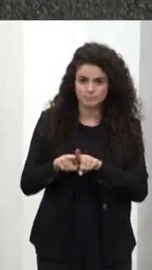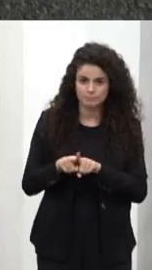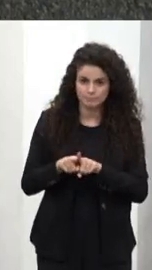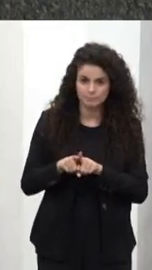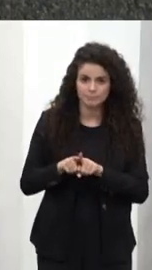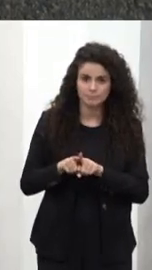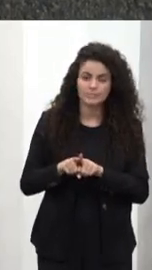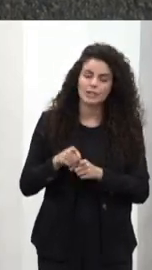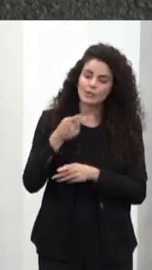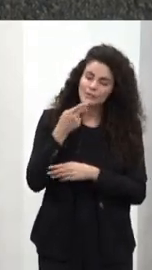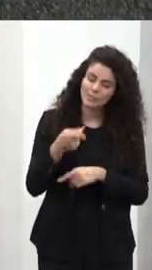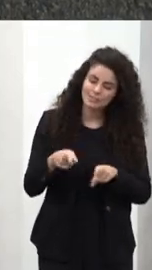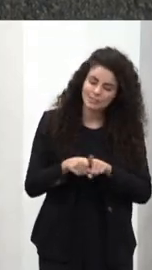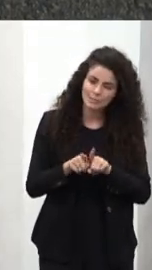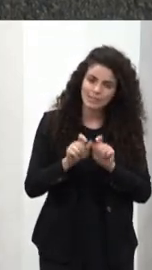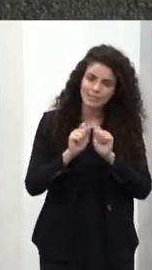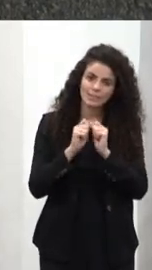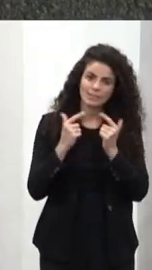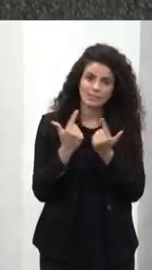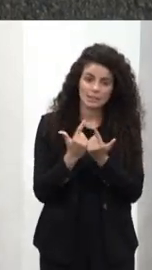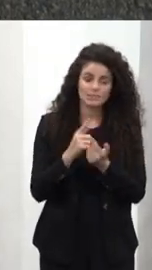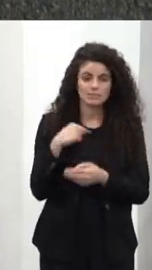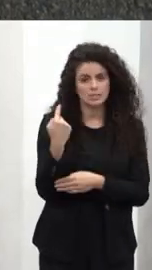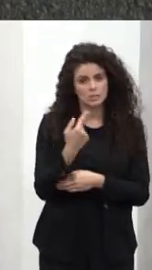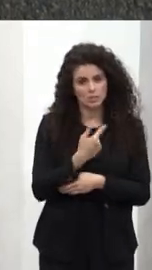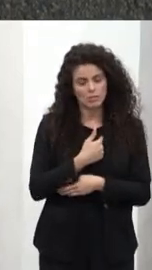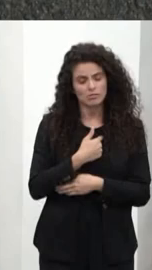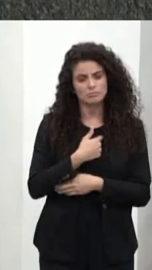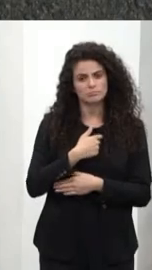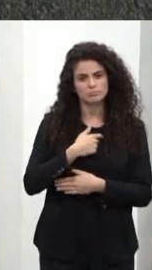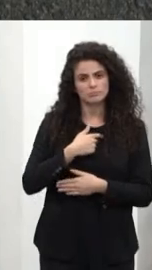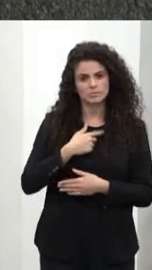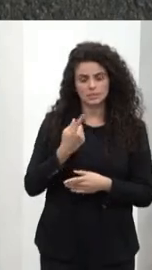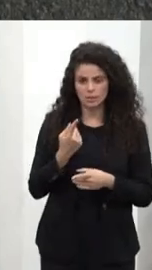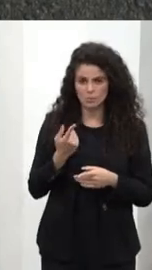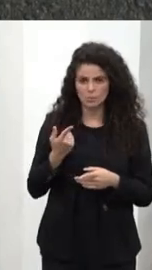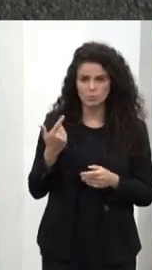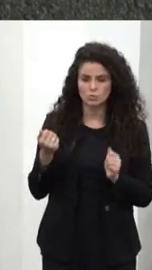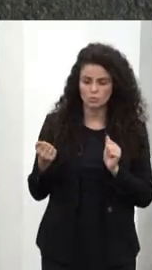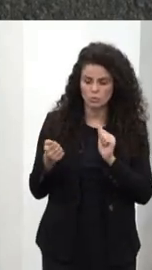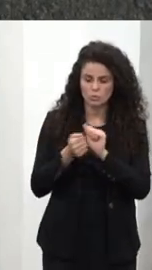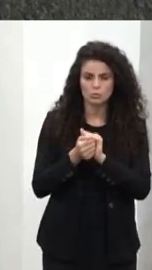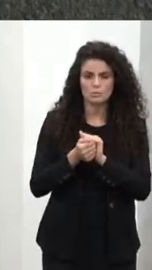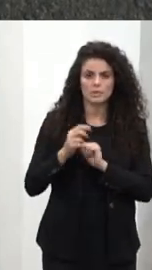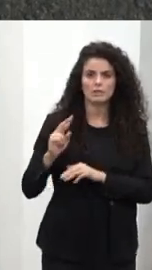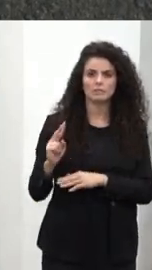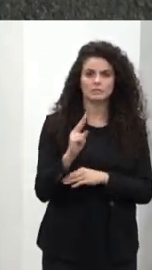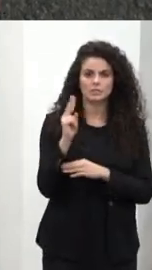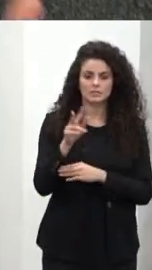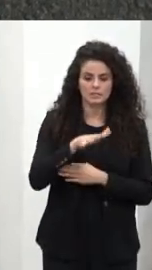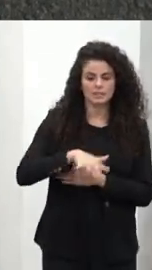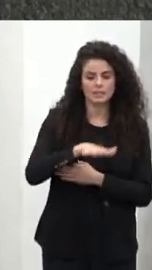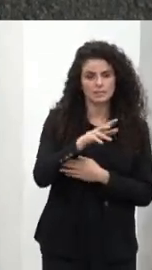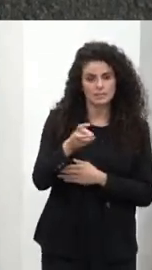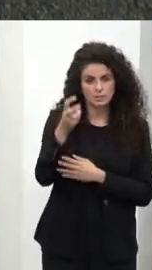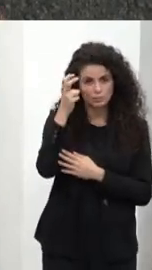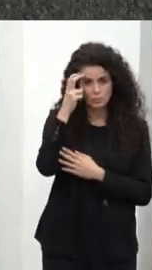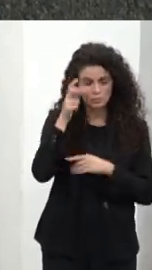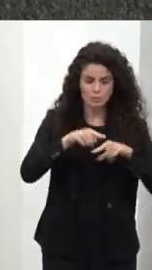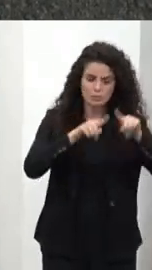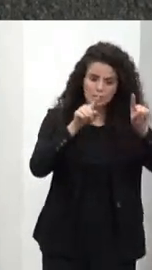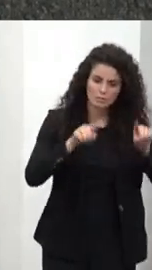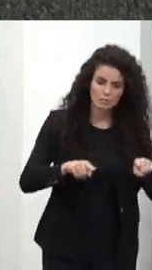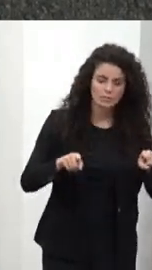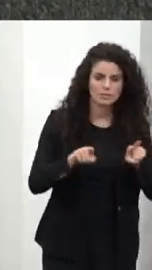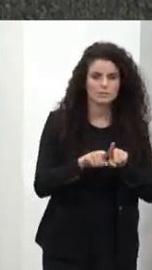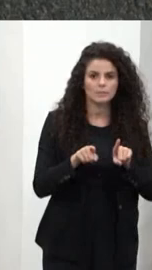essa casa também tá comprometida com a construção com a valorização do setor cultural dos Servidores e das